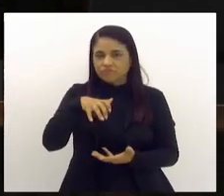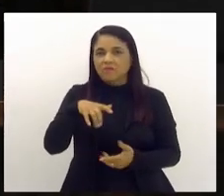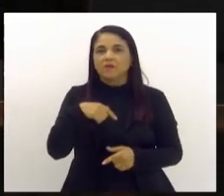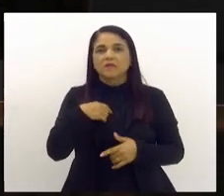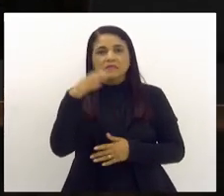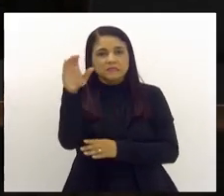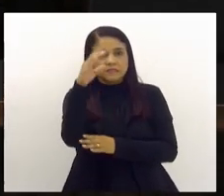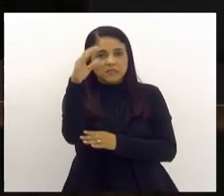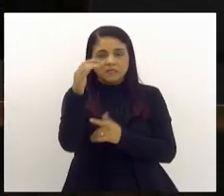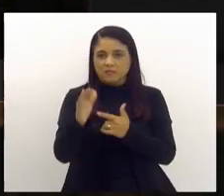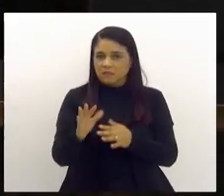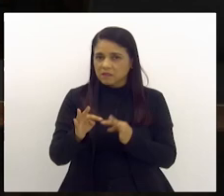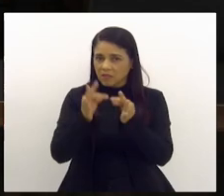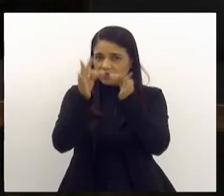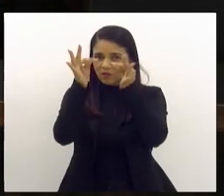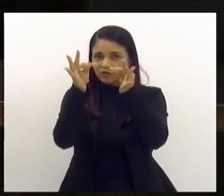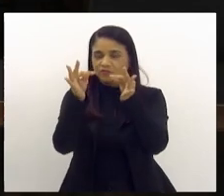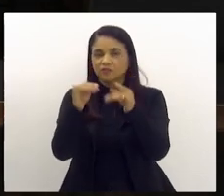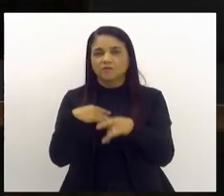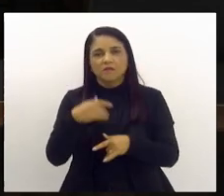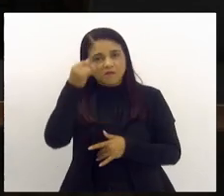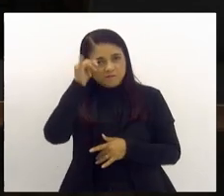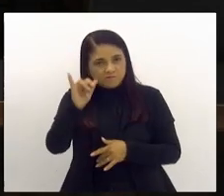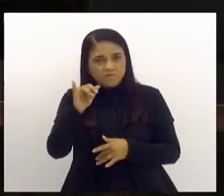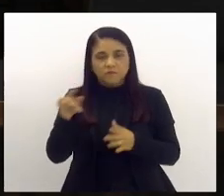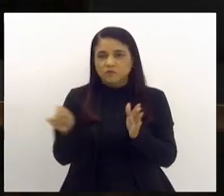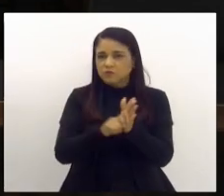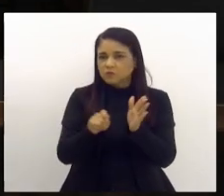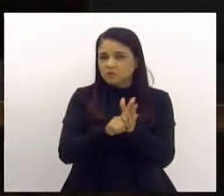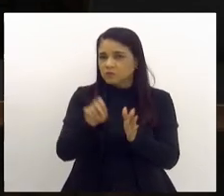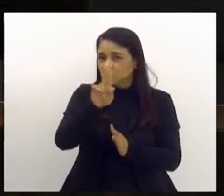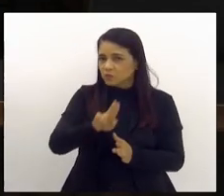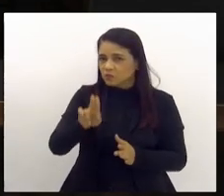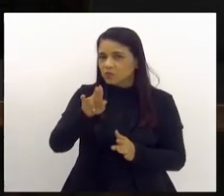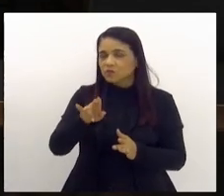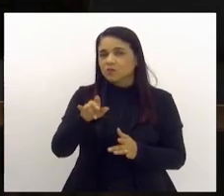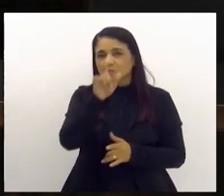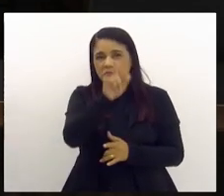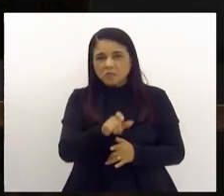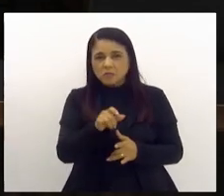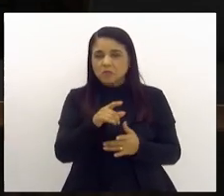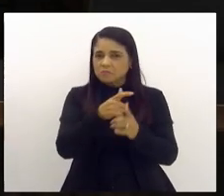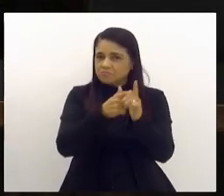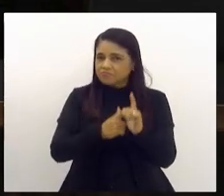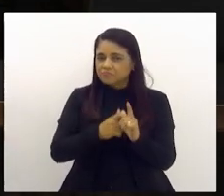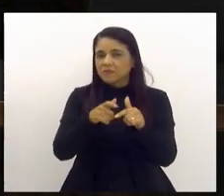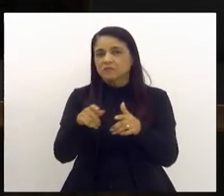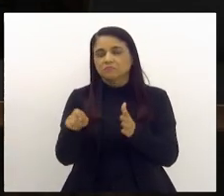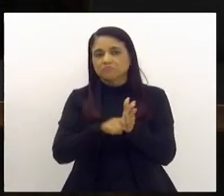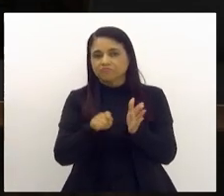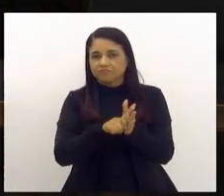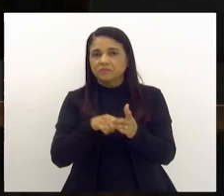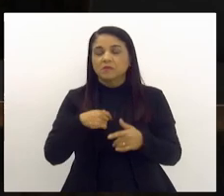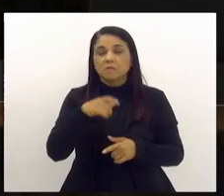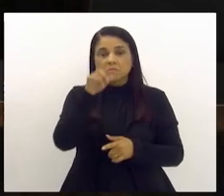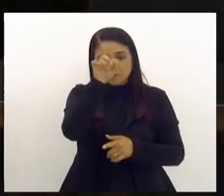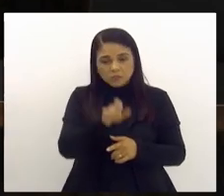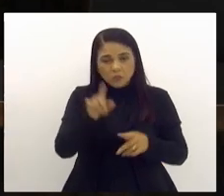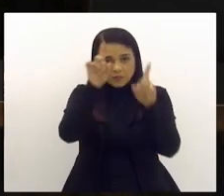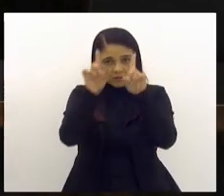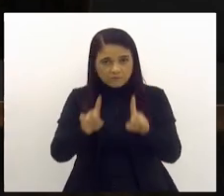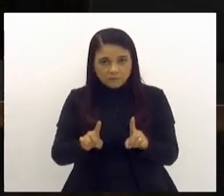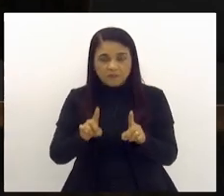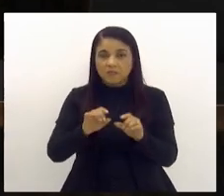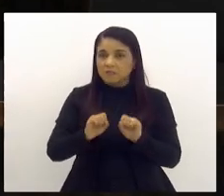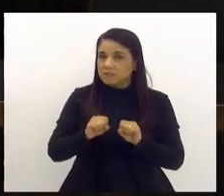Ciência e Tecnologia, de Prevenção ao Uso de Drogas e Dependentes Químicos em geral, pessoas com deficiência, defesa